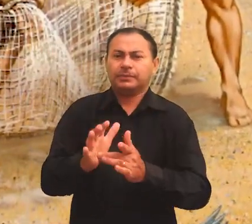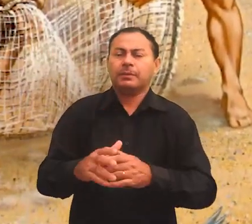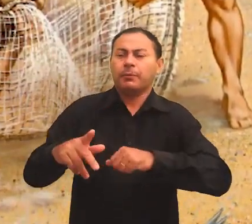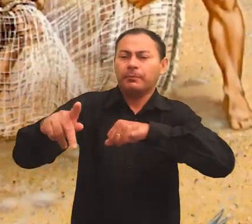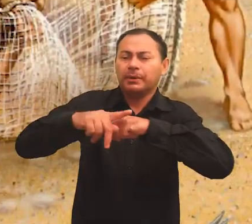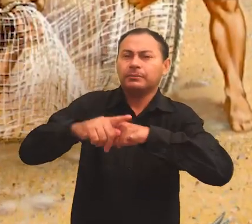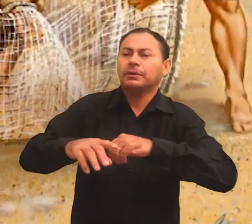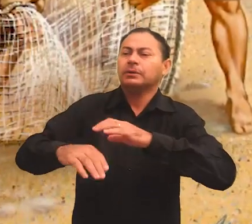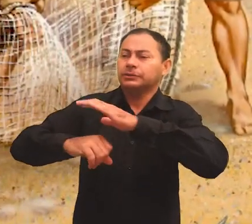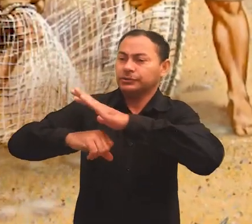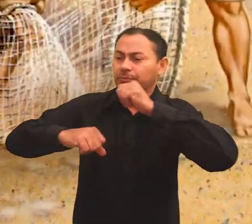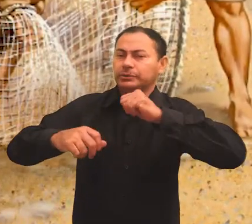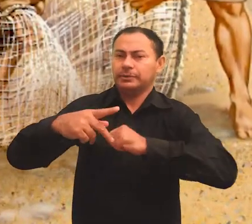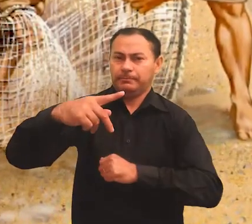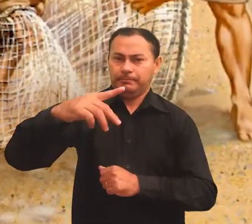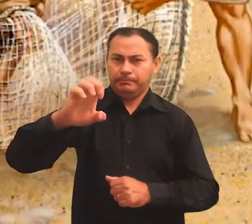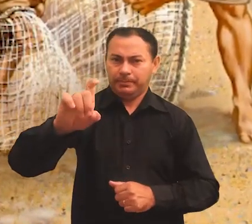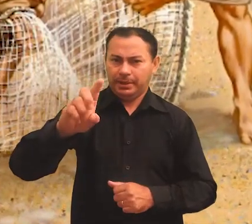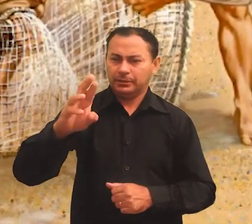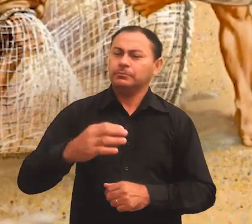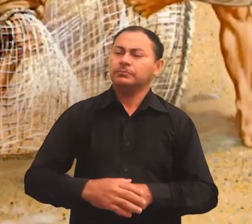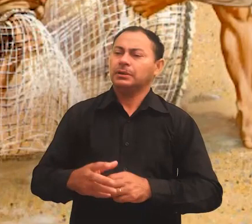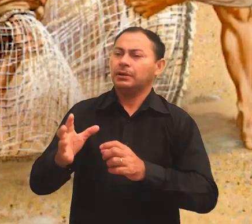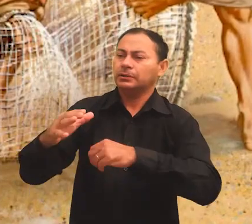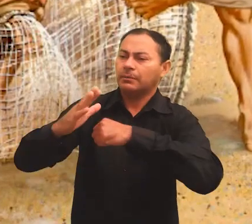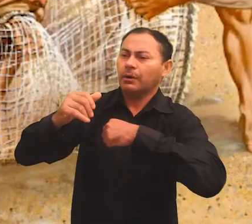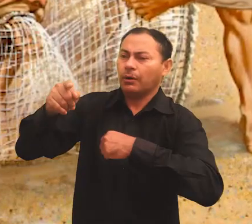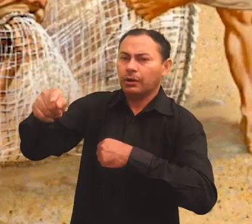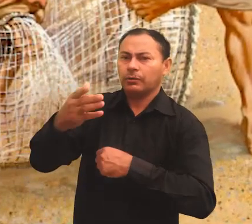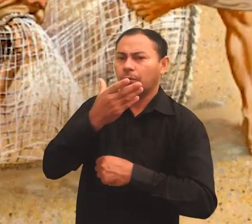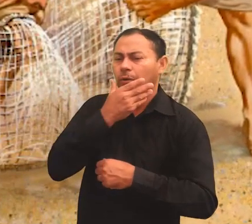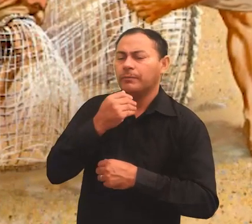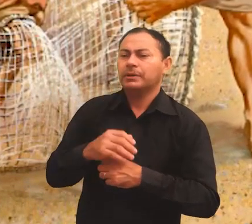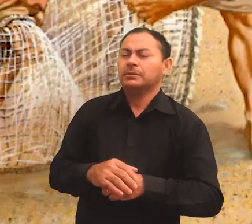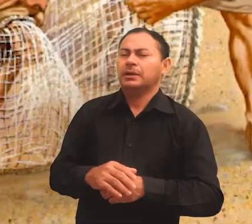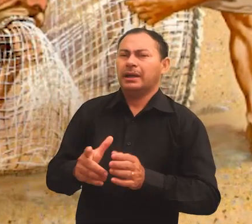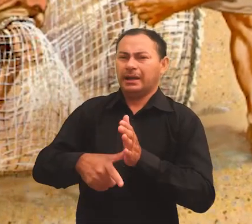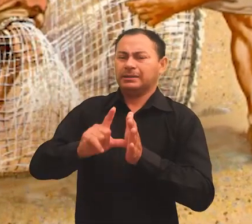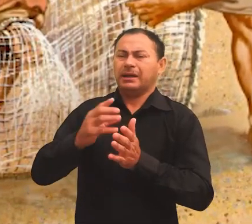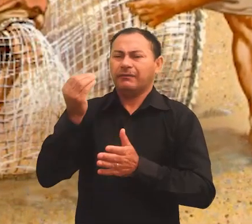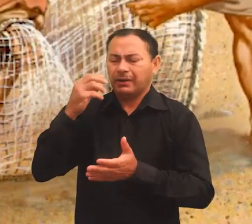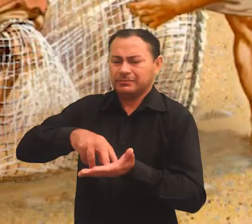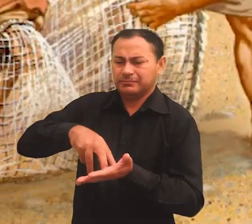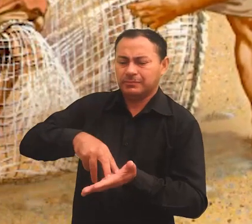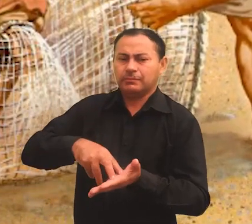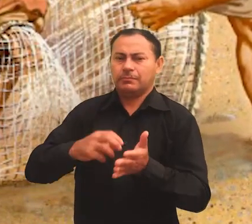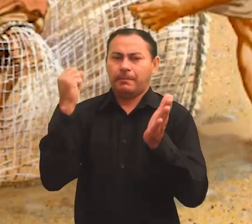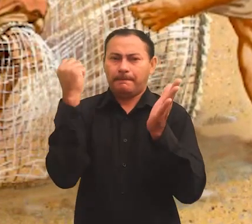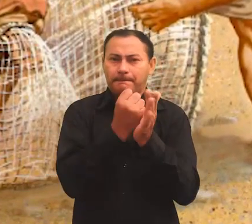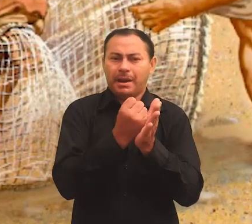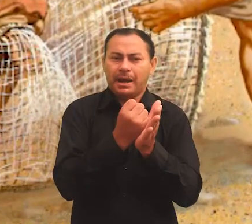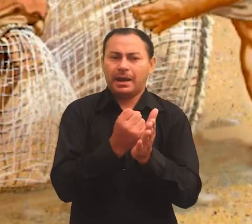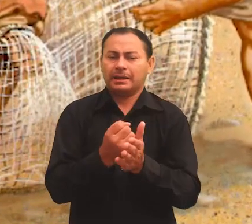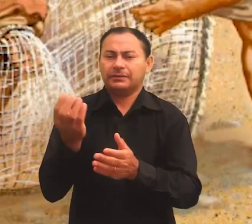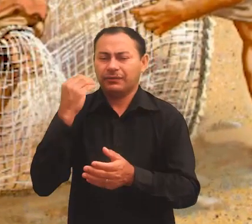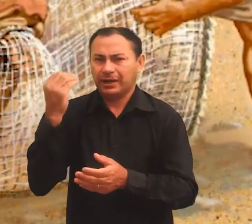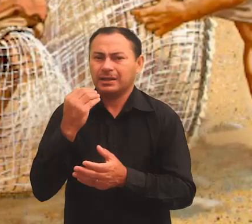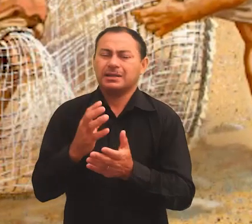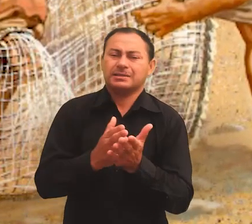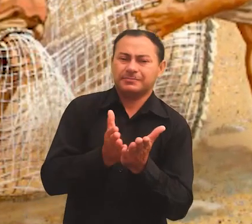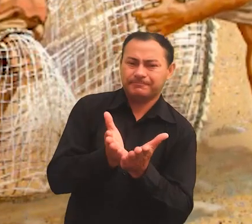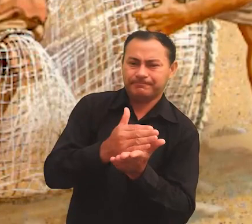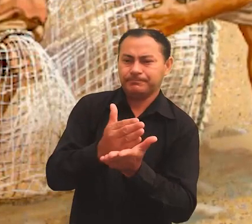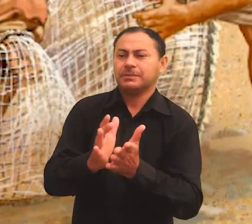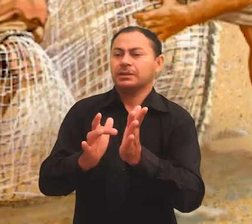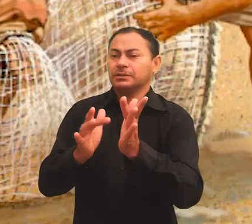quando Jesus o chamou de Pedro. Jesus chamou aquele homem instável, que tinha a vida marcada pela